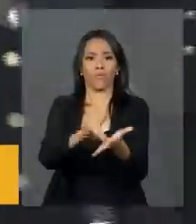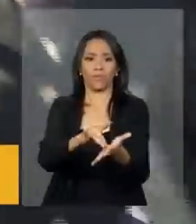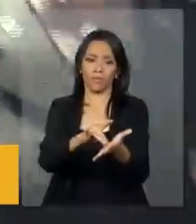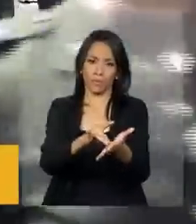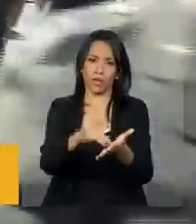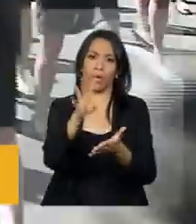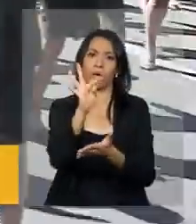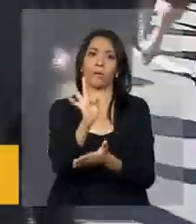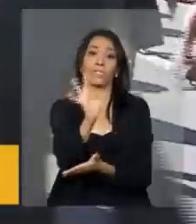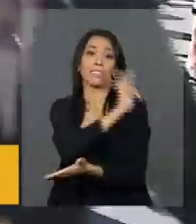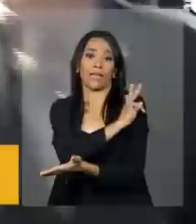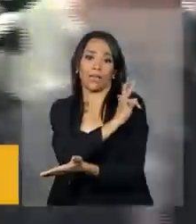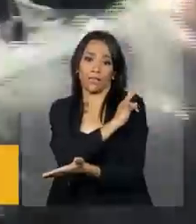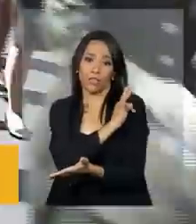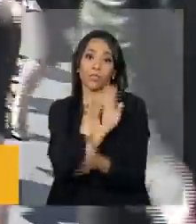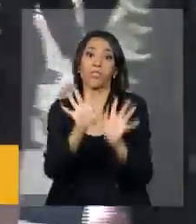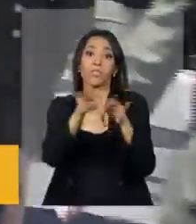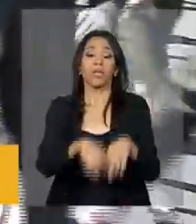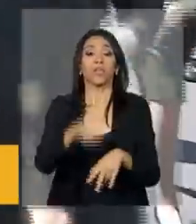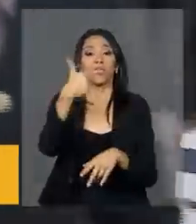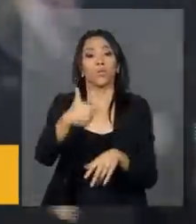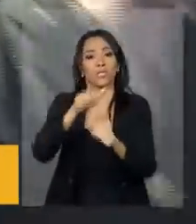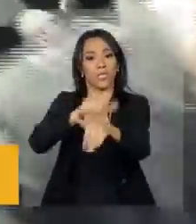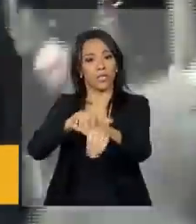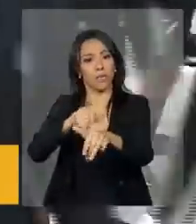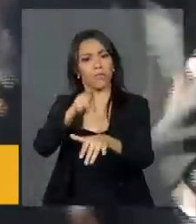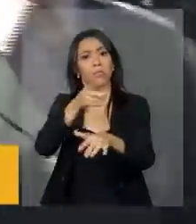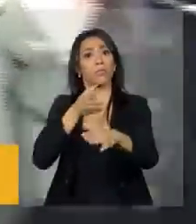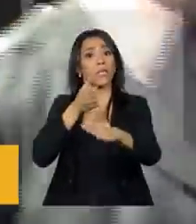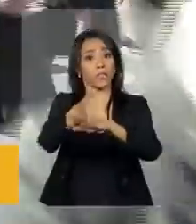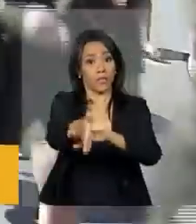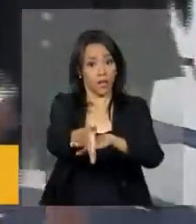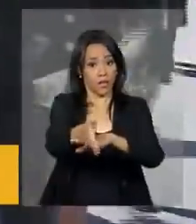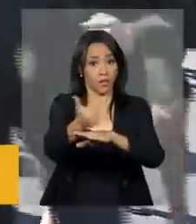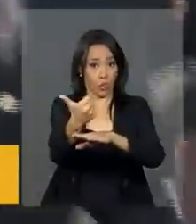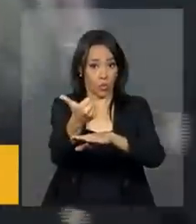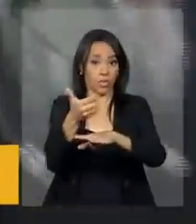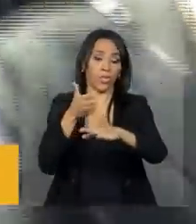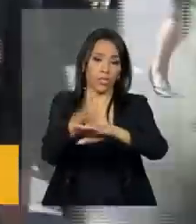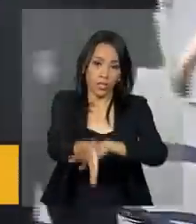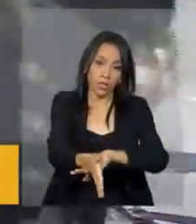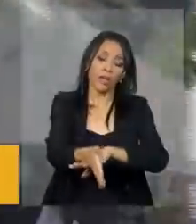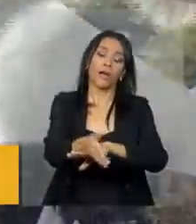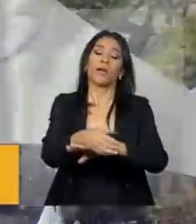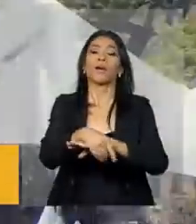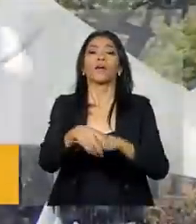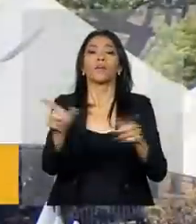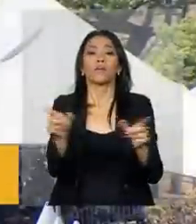no dia 12 de setembro. É só entrar no site da 11RM,